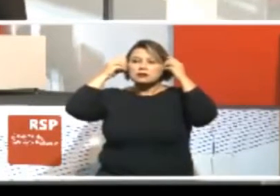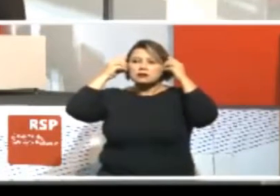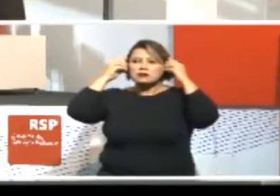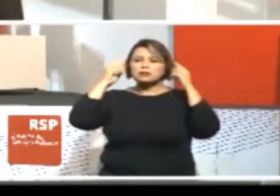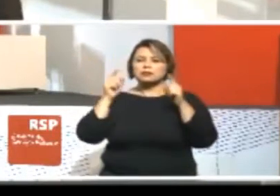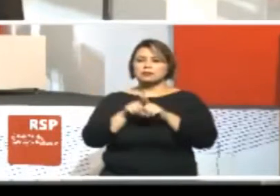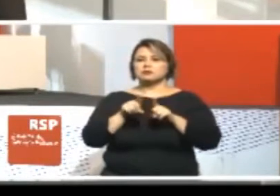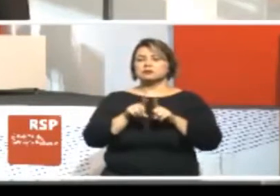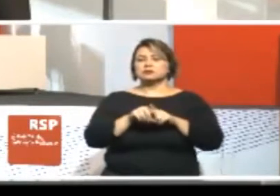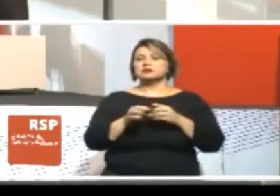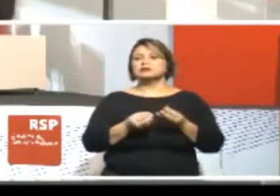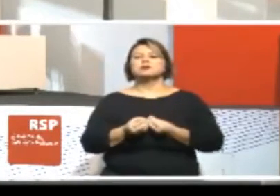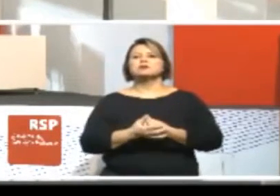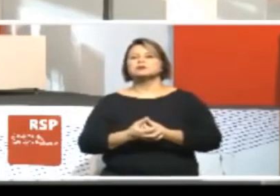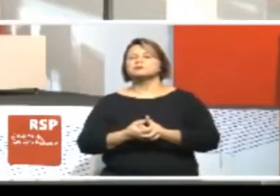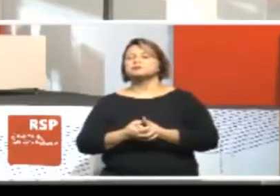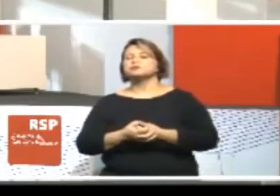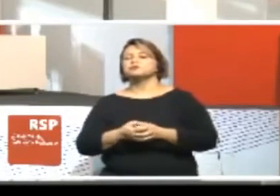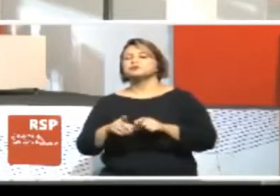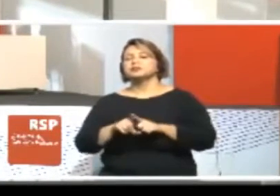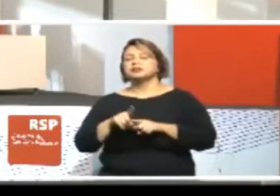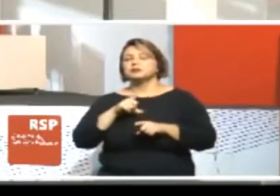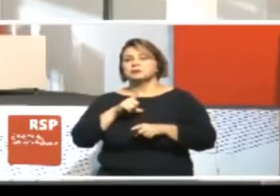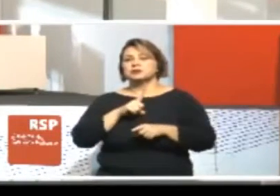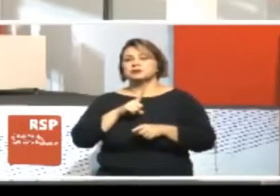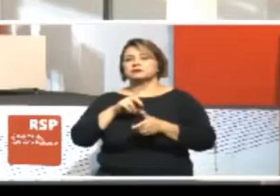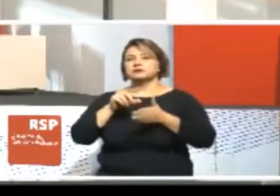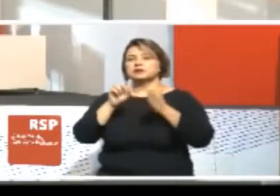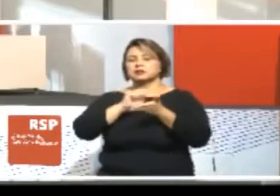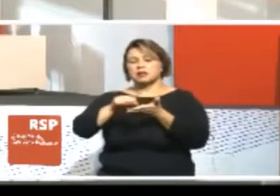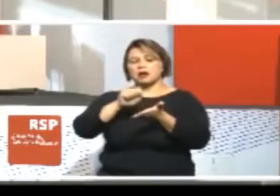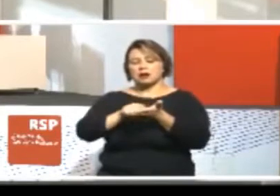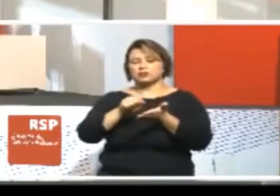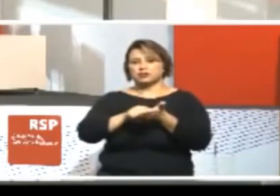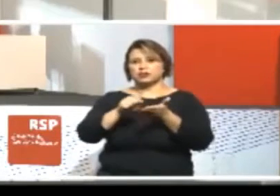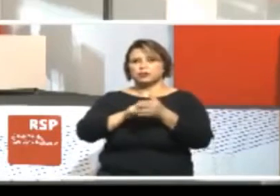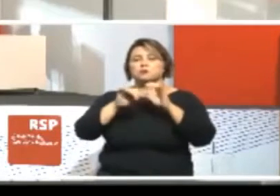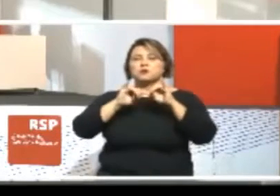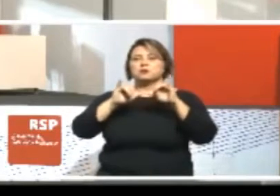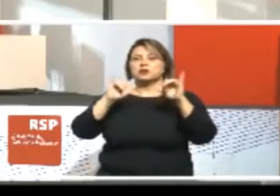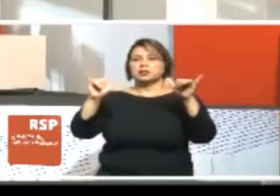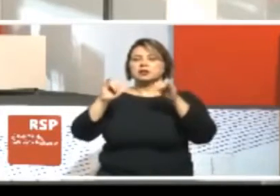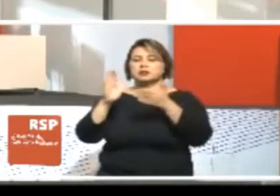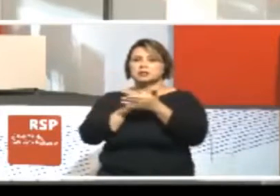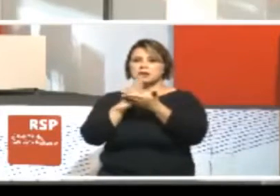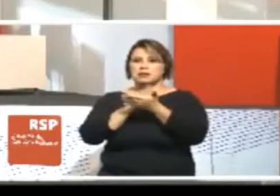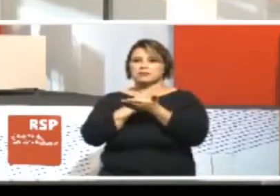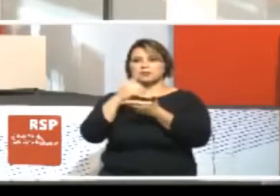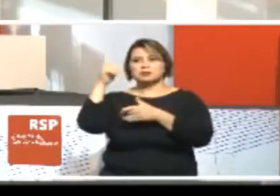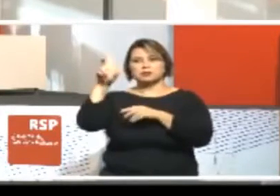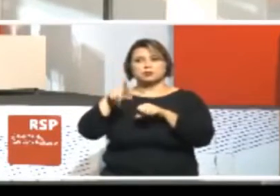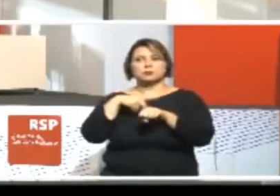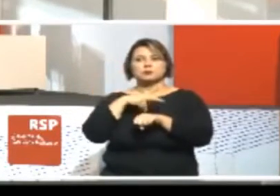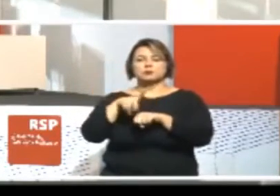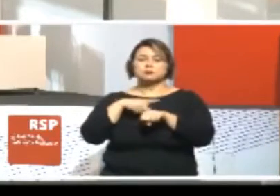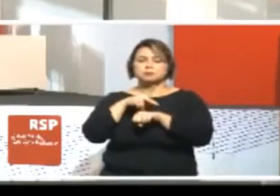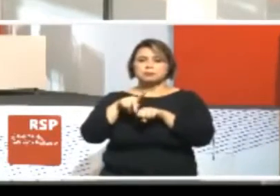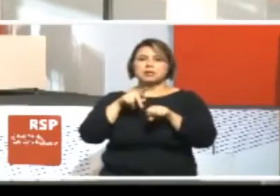Georgetown University Press, e possui artigos publicados em revistas internacionais,